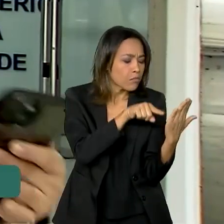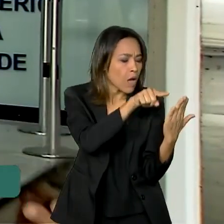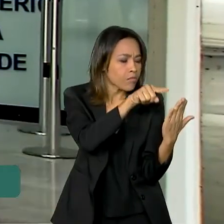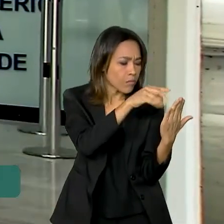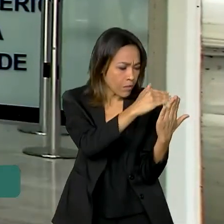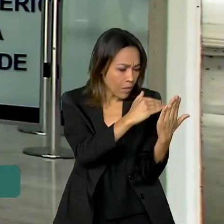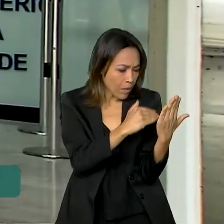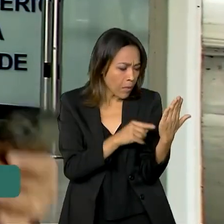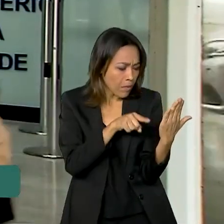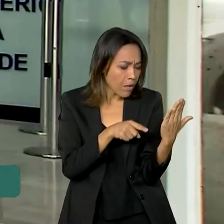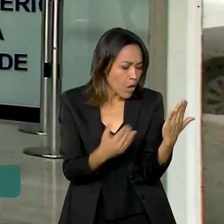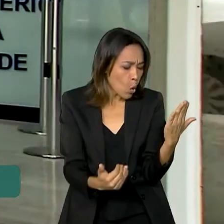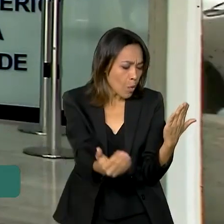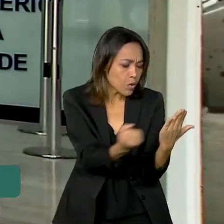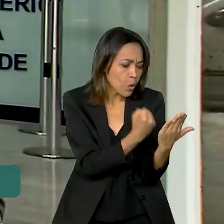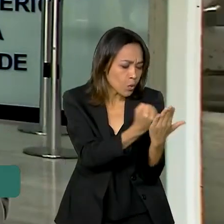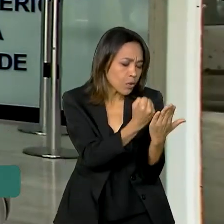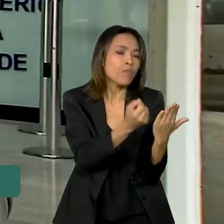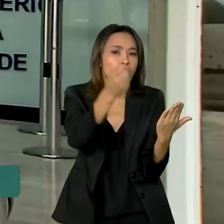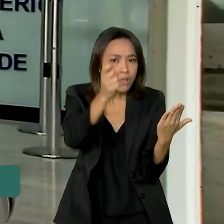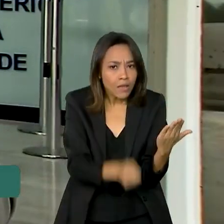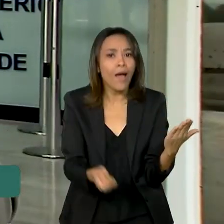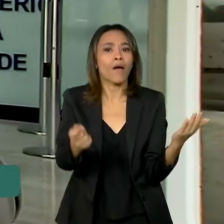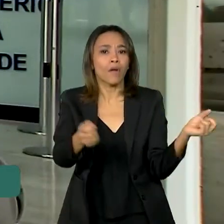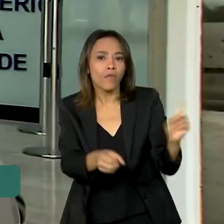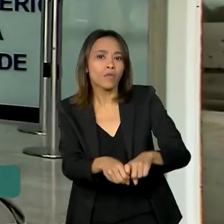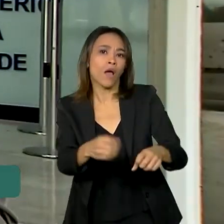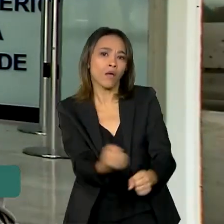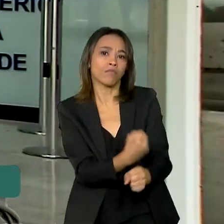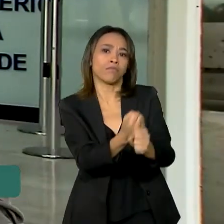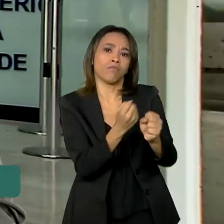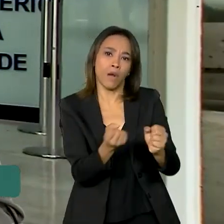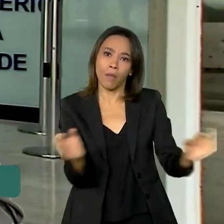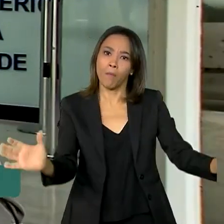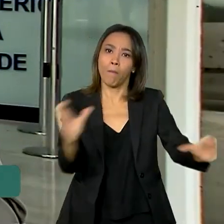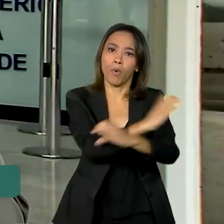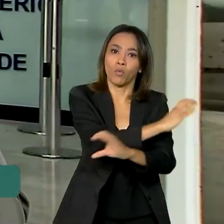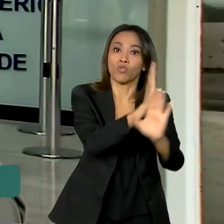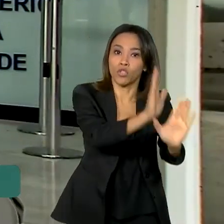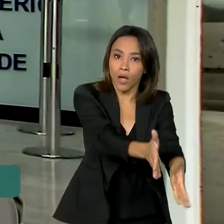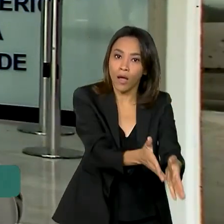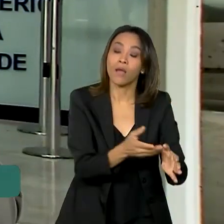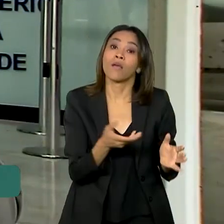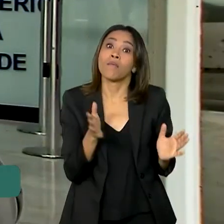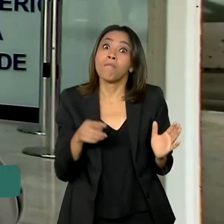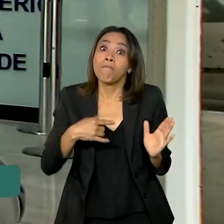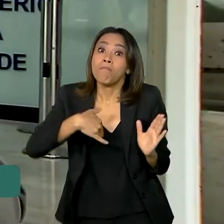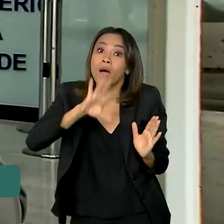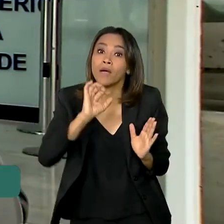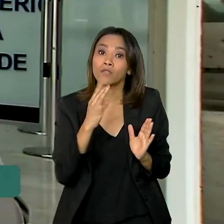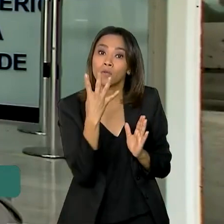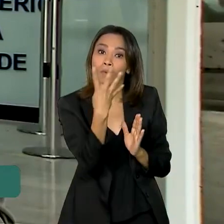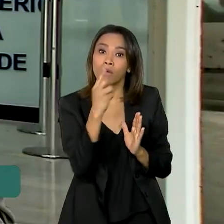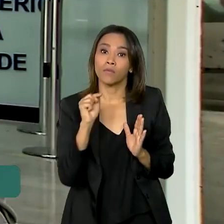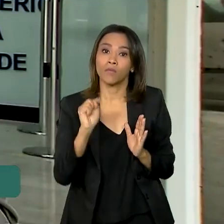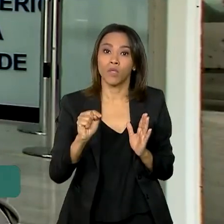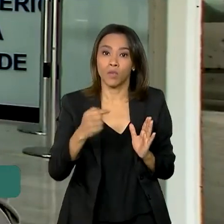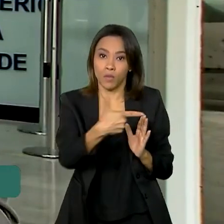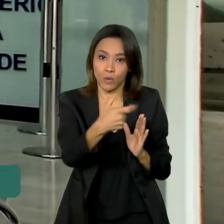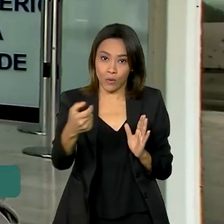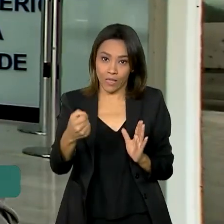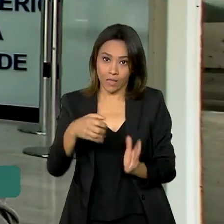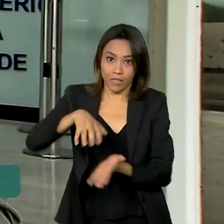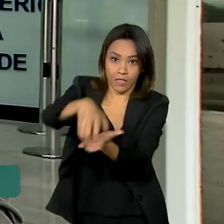foram iniciadas em algum momento e que podem ser reativadas agora. Essas obras elas vão incluir mais de 4.200 unidades